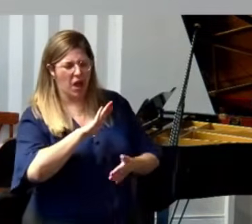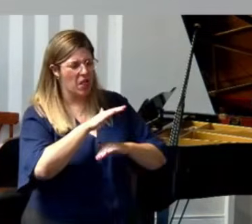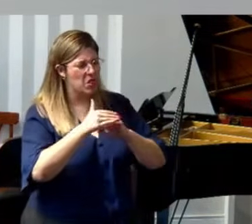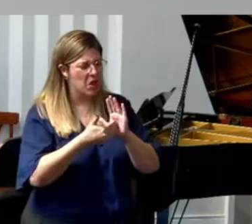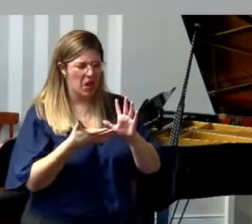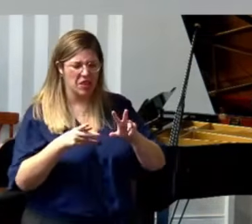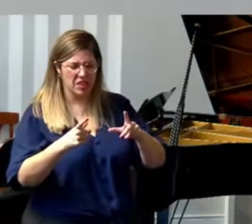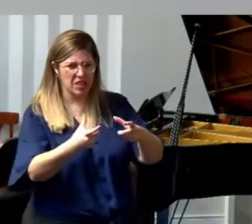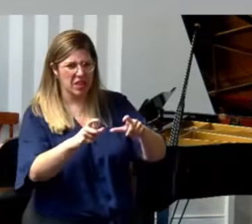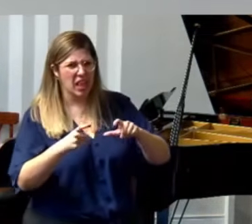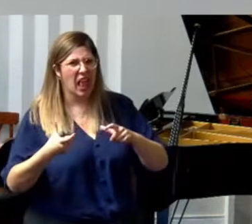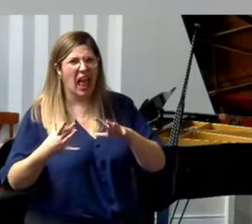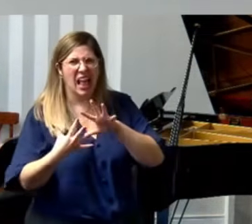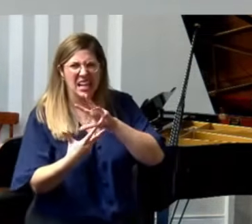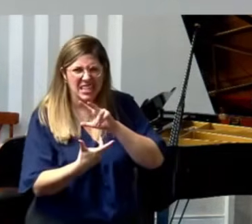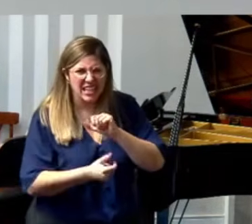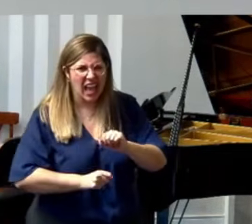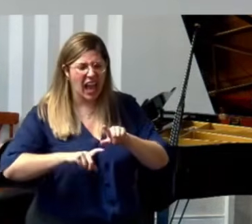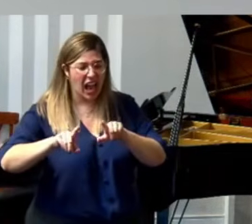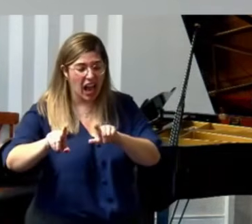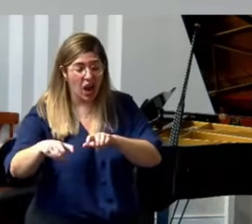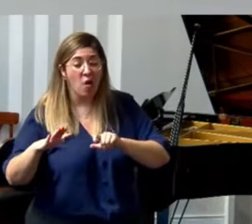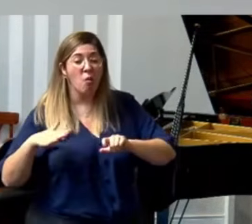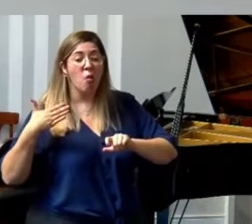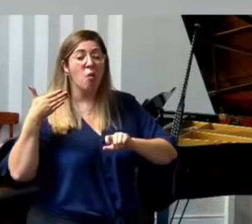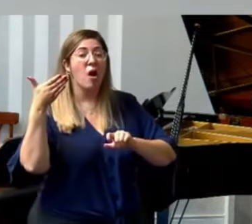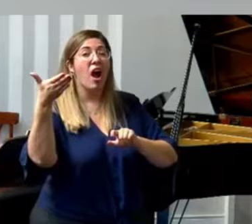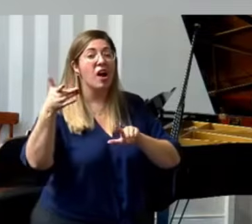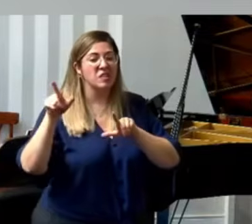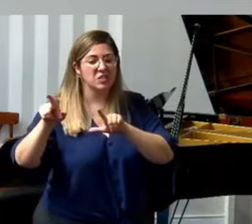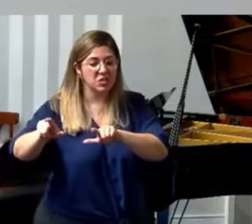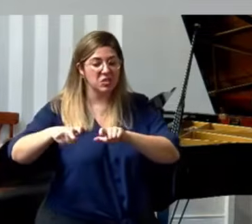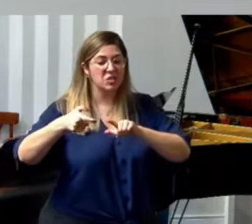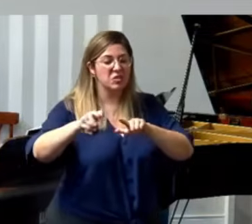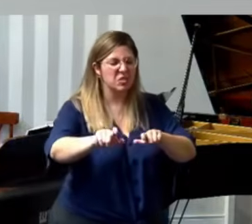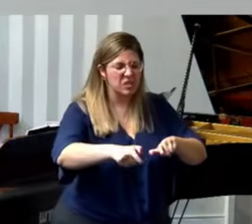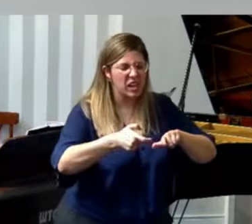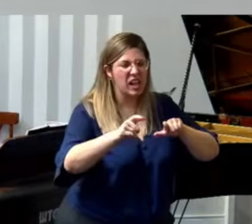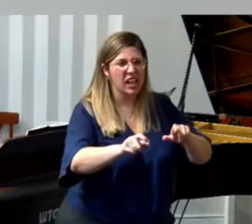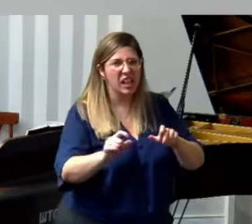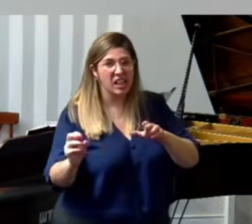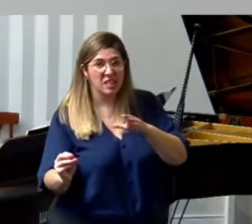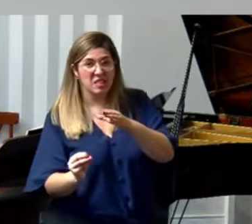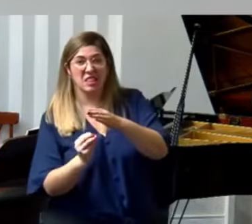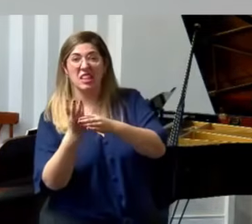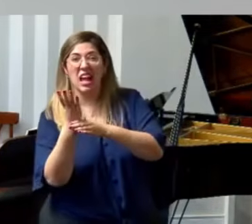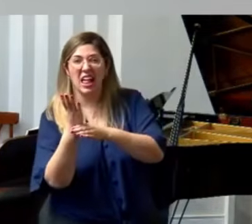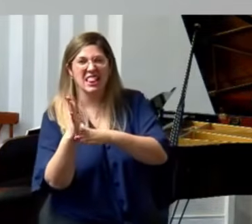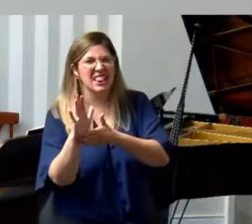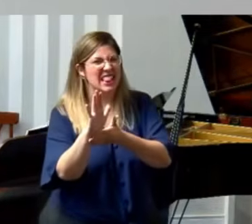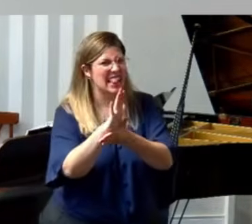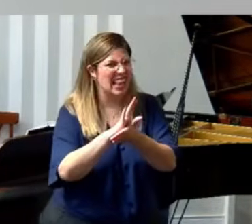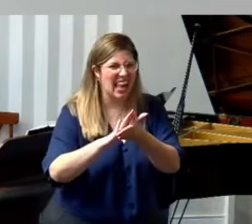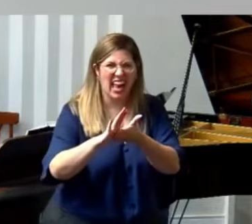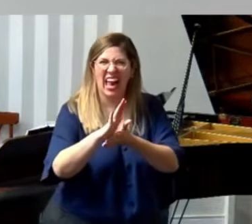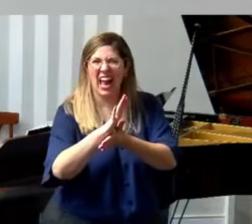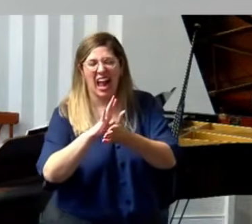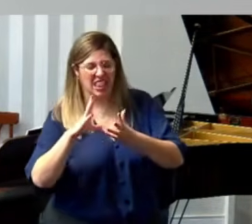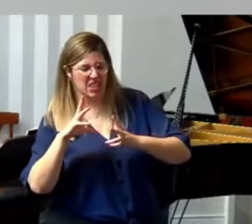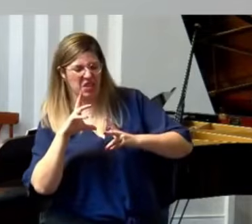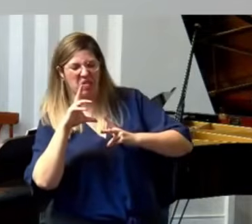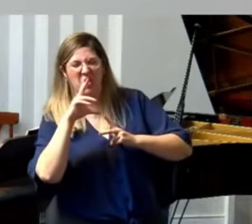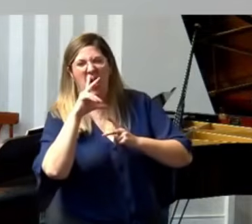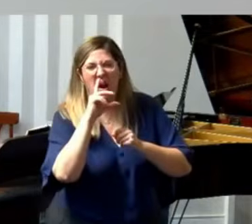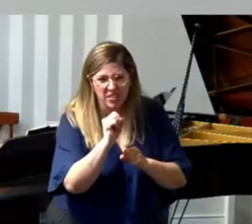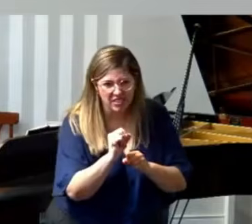irmão. Quando você cultivar o solo, ele não lhe dará a sua